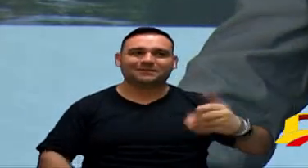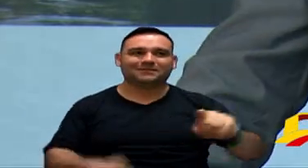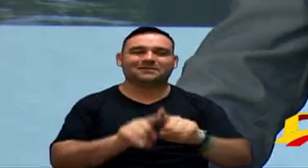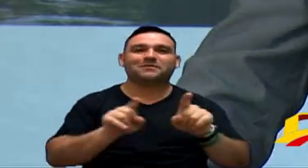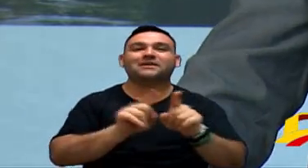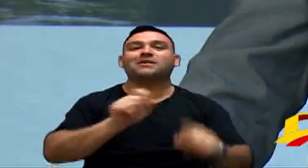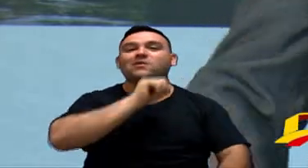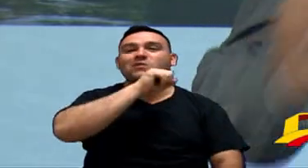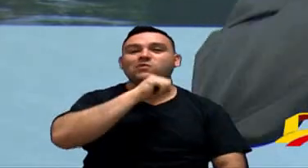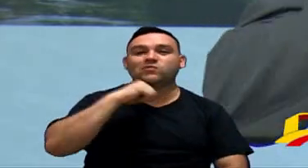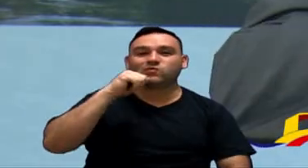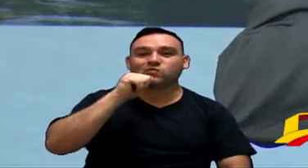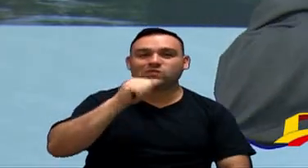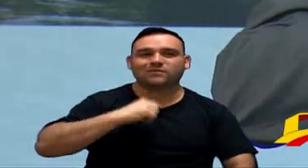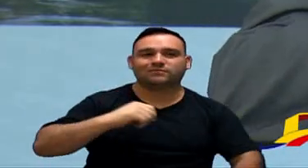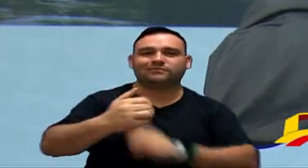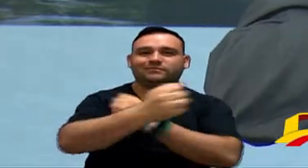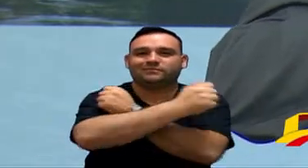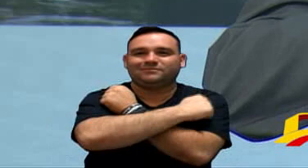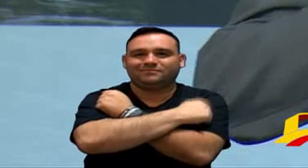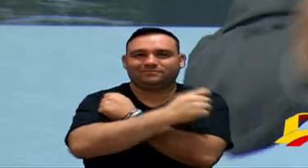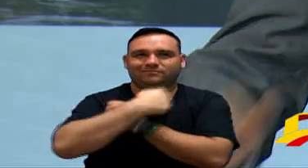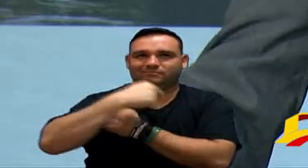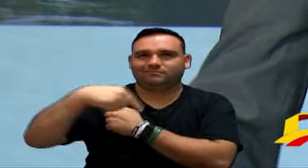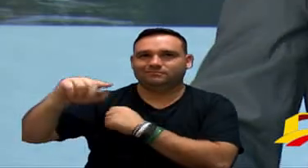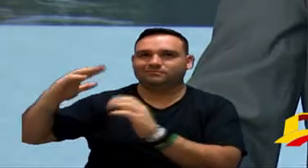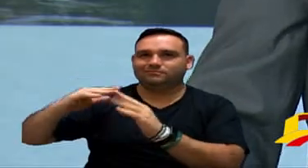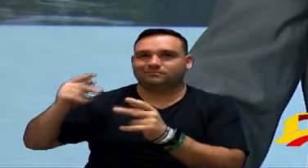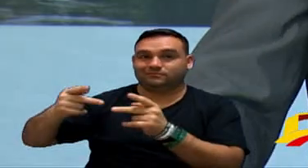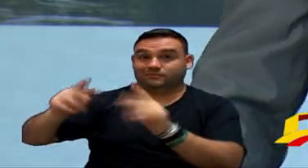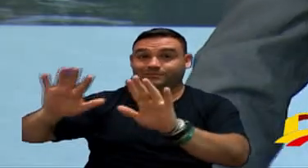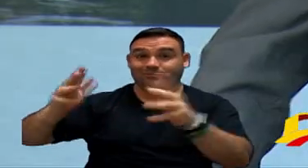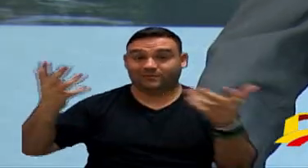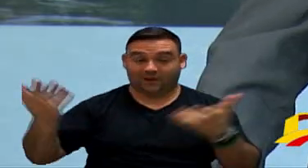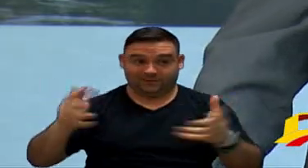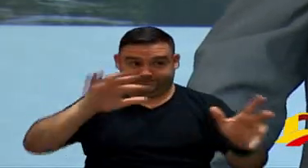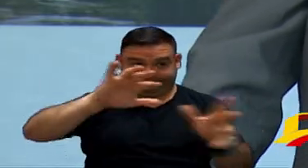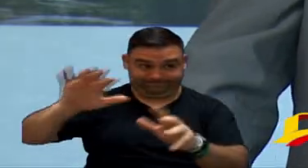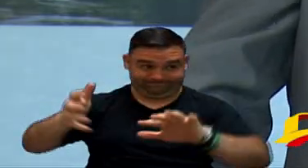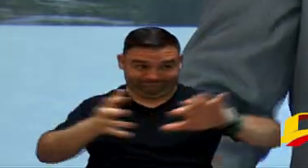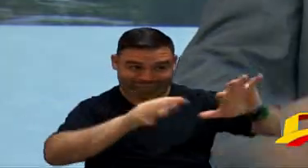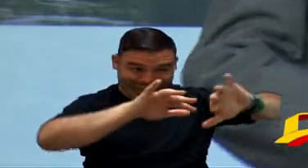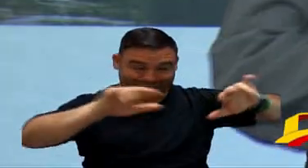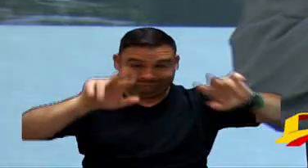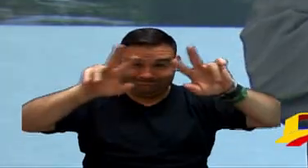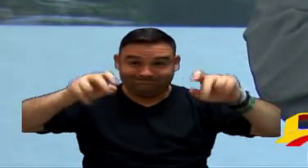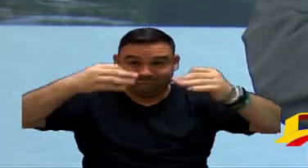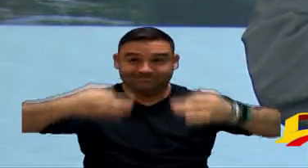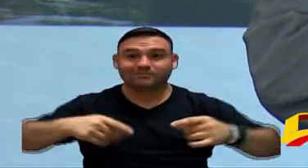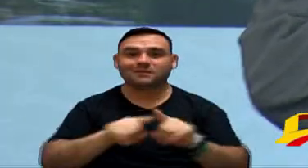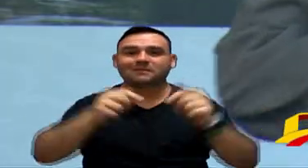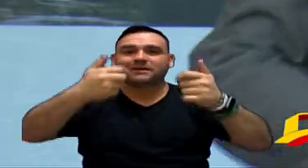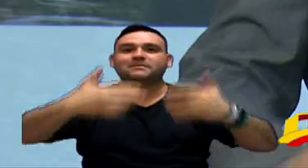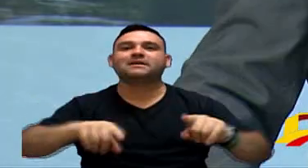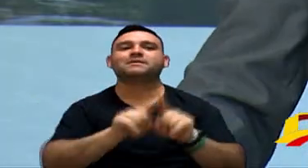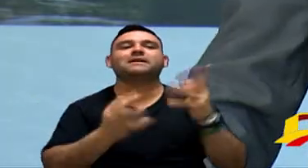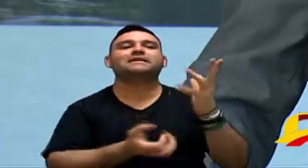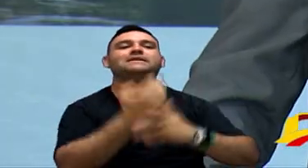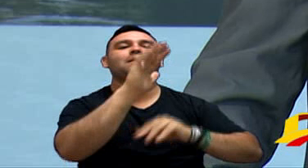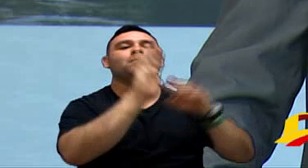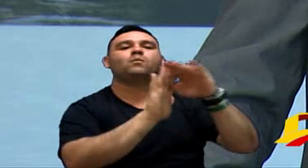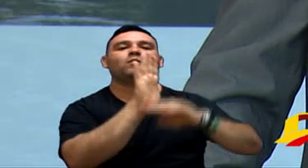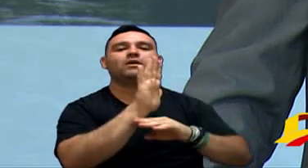não fui ligar para não cumprimentar ele lá vamos tratar agora de um assunto também que é interessante que dispõe sobre a criação do